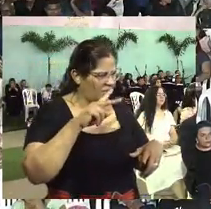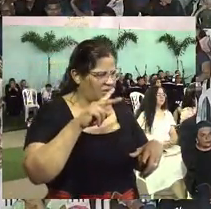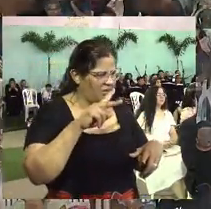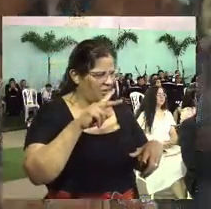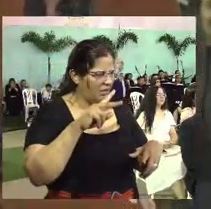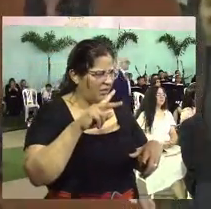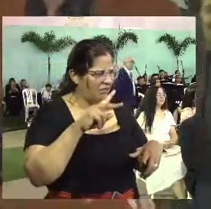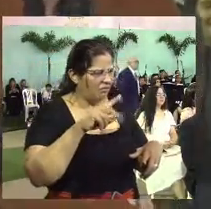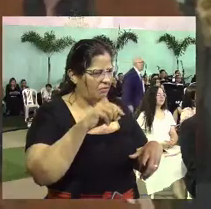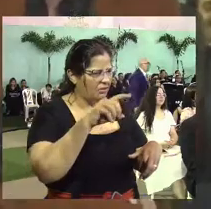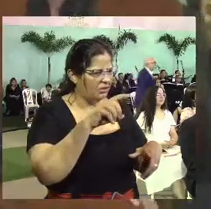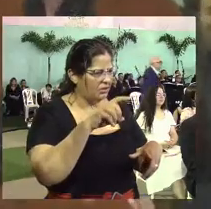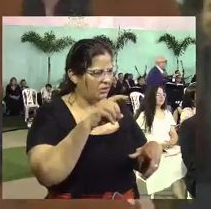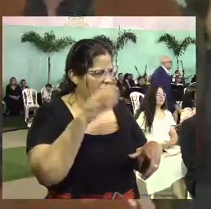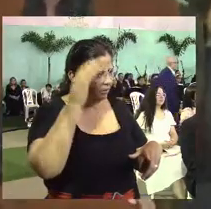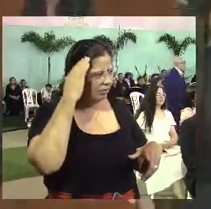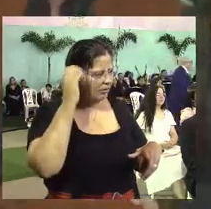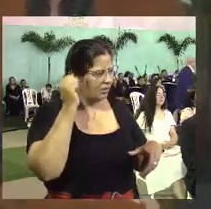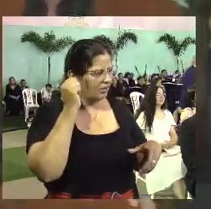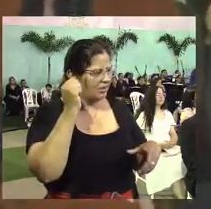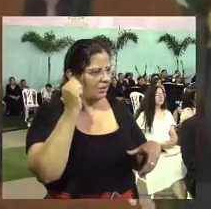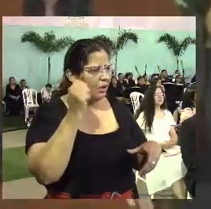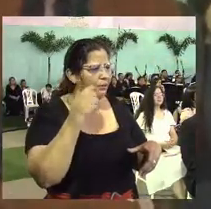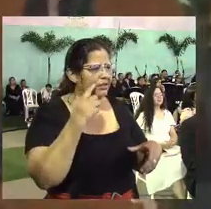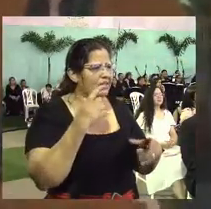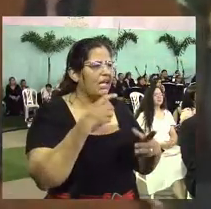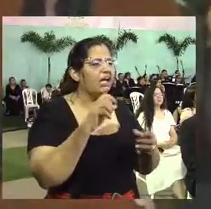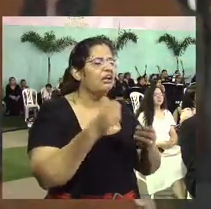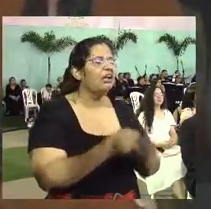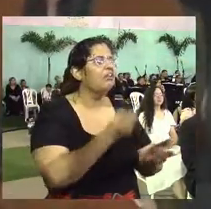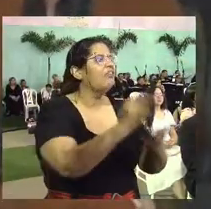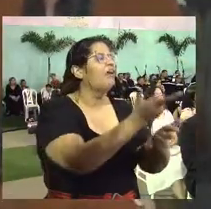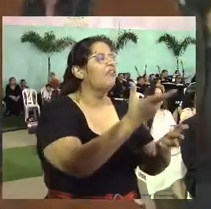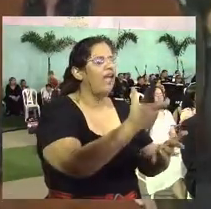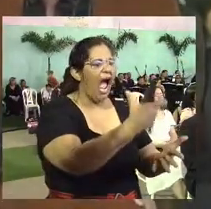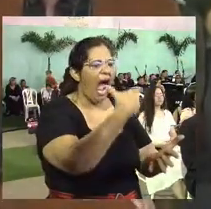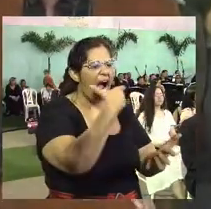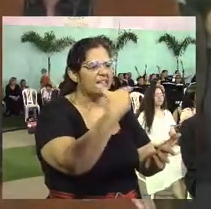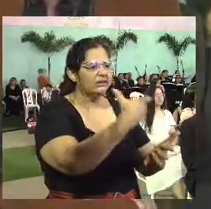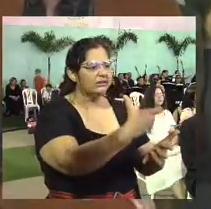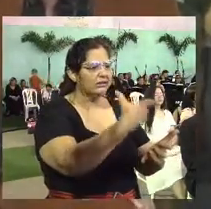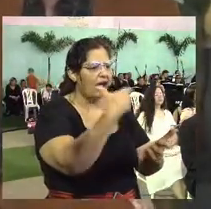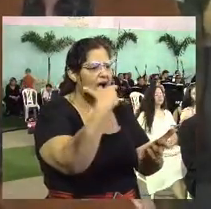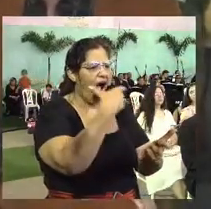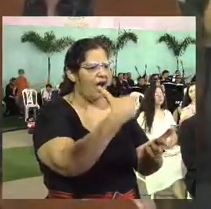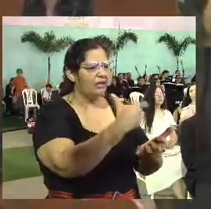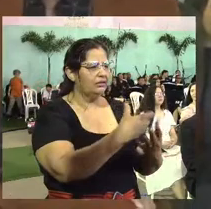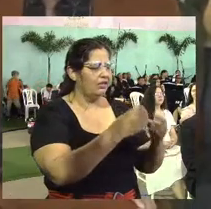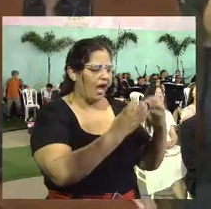voz daquele Megafone eu achei que aqueles vendedor de maçã de melancia da rua